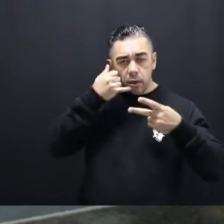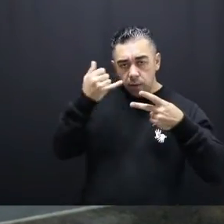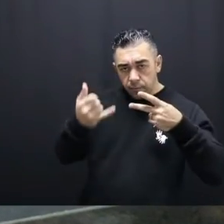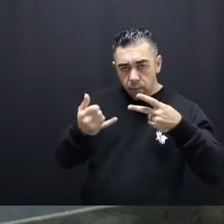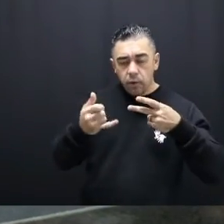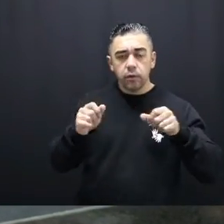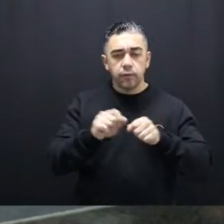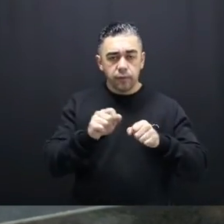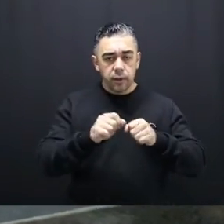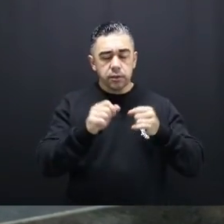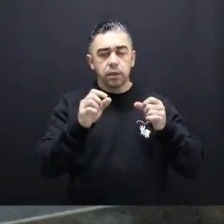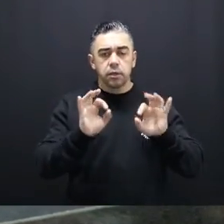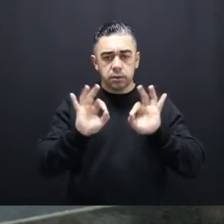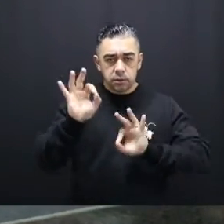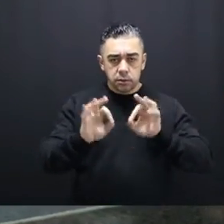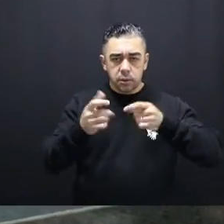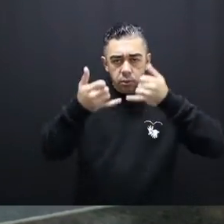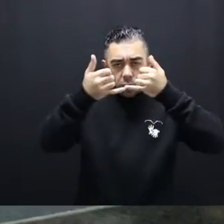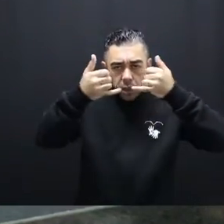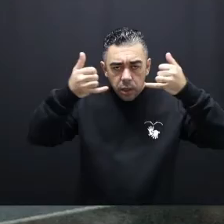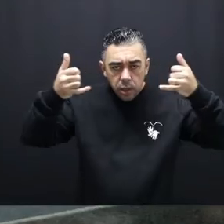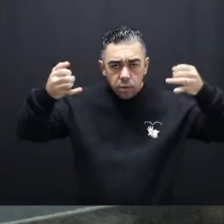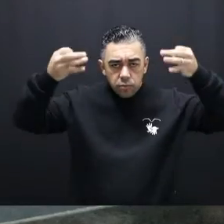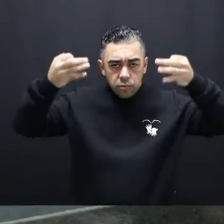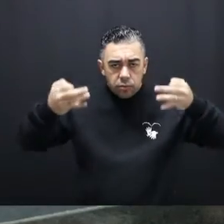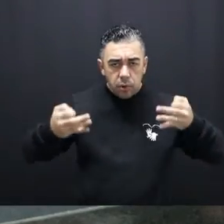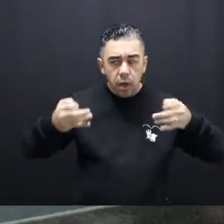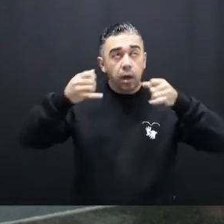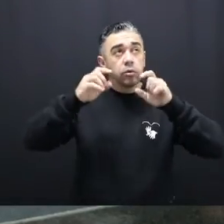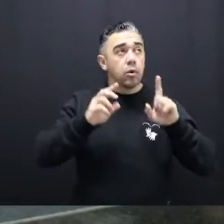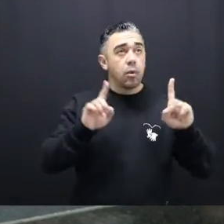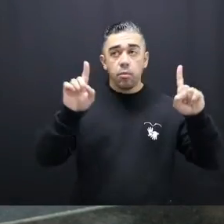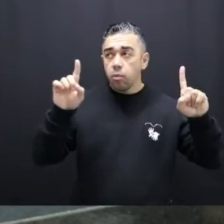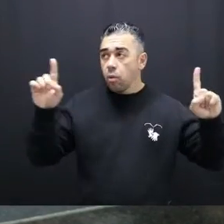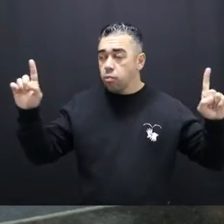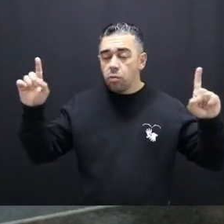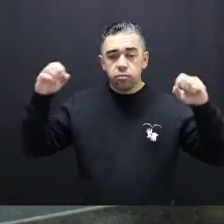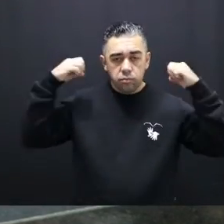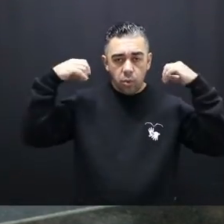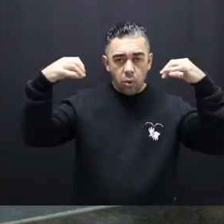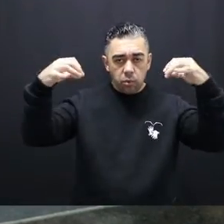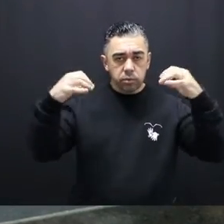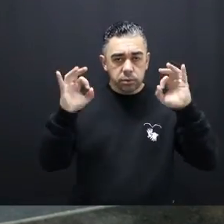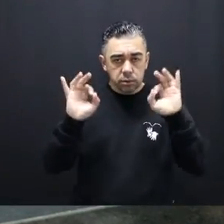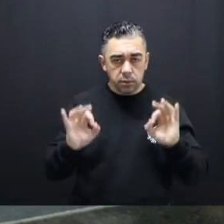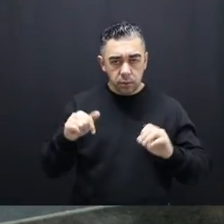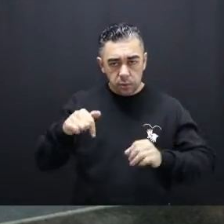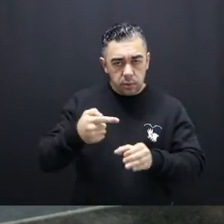realizado em um alinhamento e a correta manutenção do cabeamento e Postos desse município